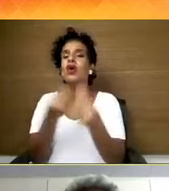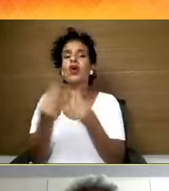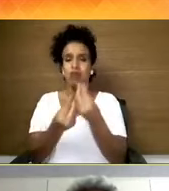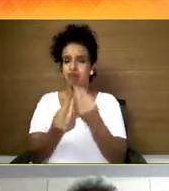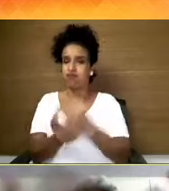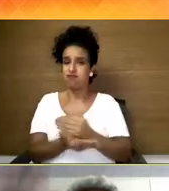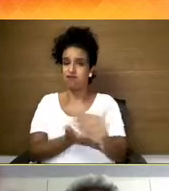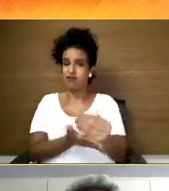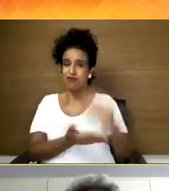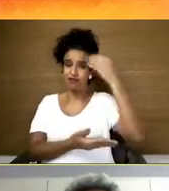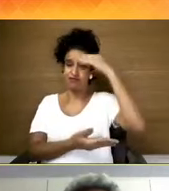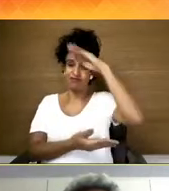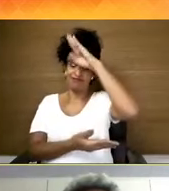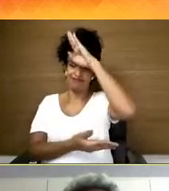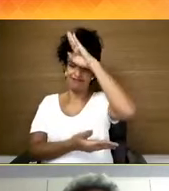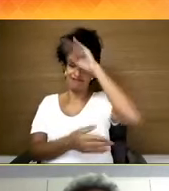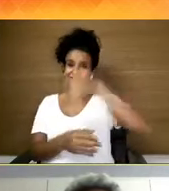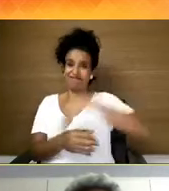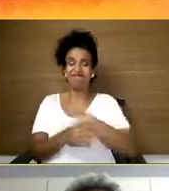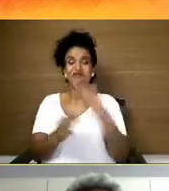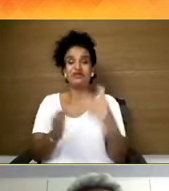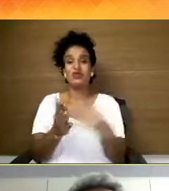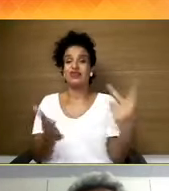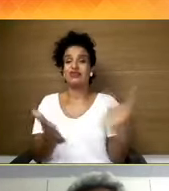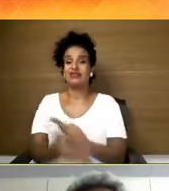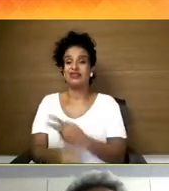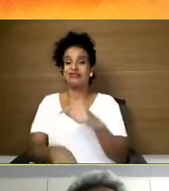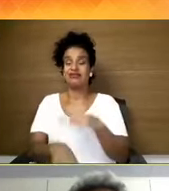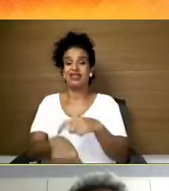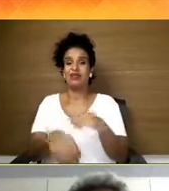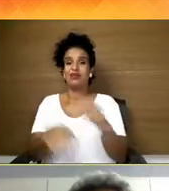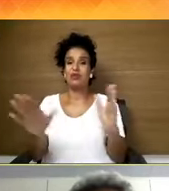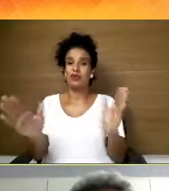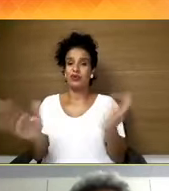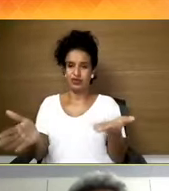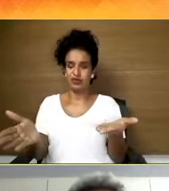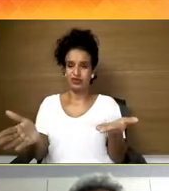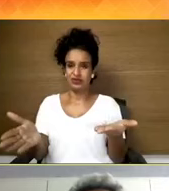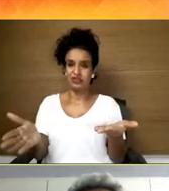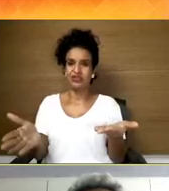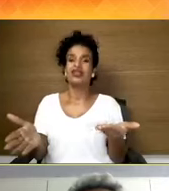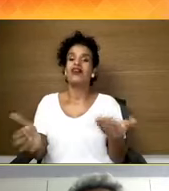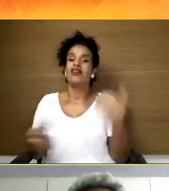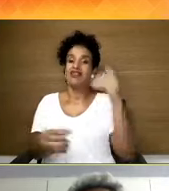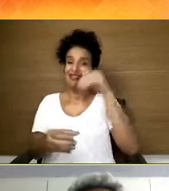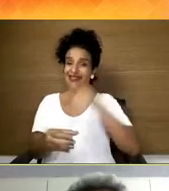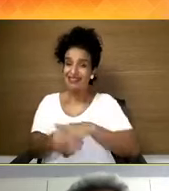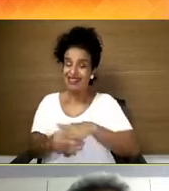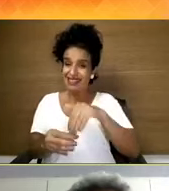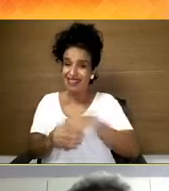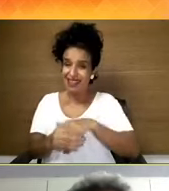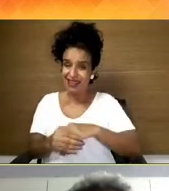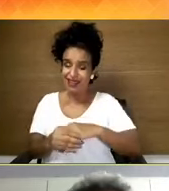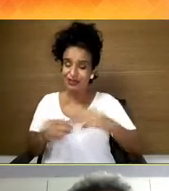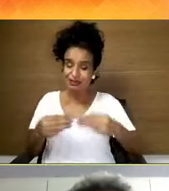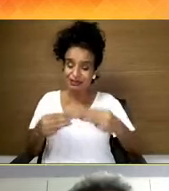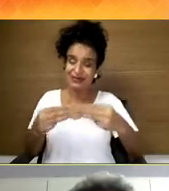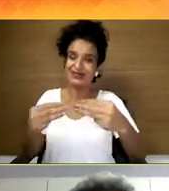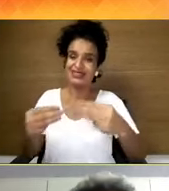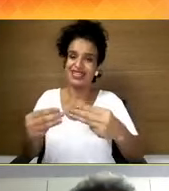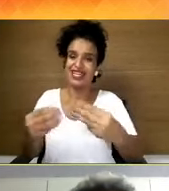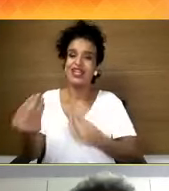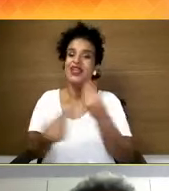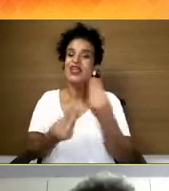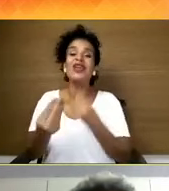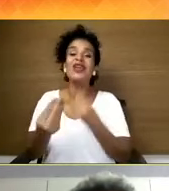tudo isso e tudo que está acontecendo nos ministérios e como isso reflete nas nossas